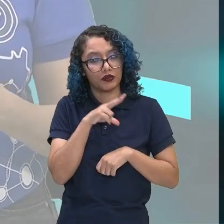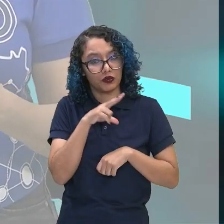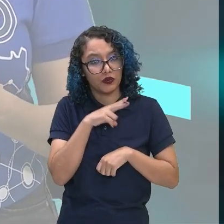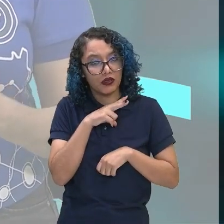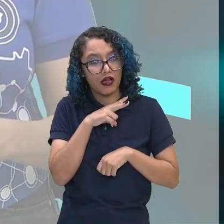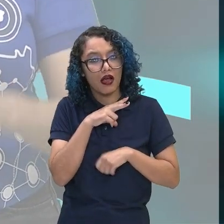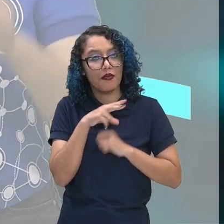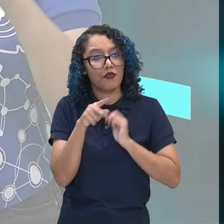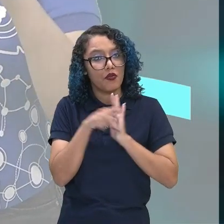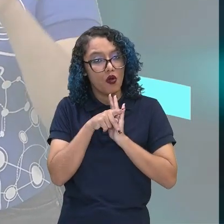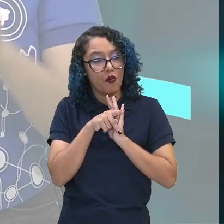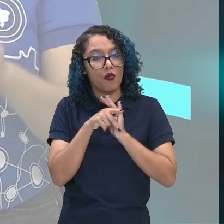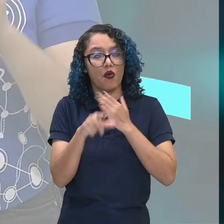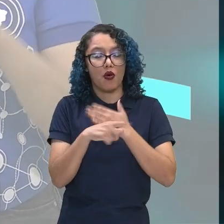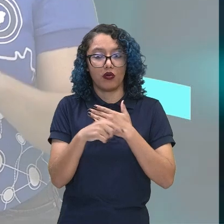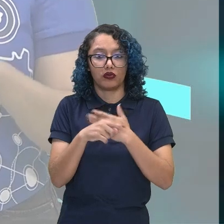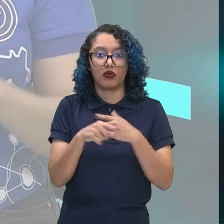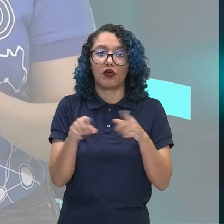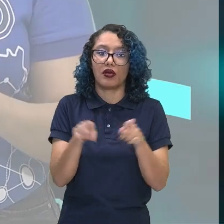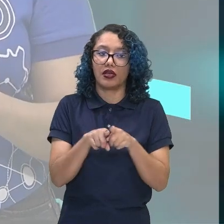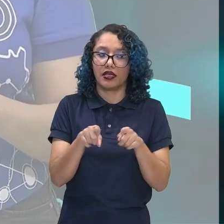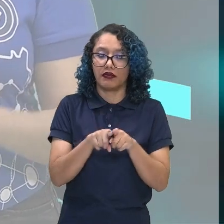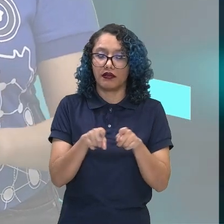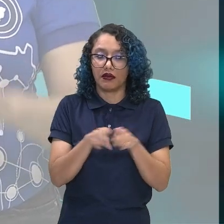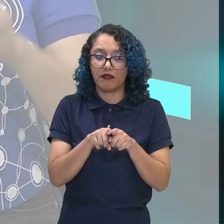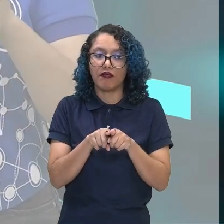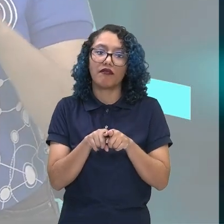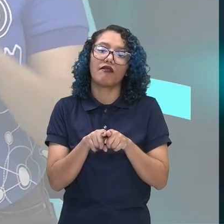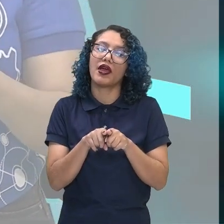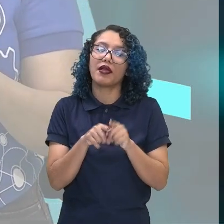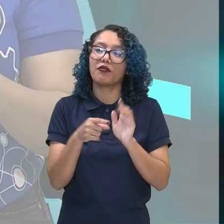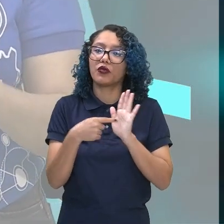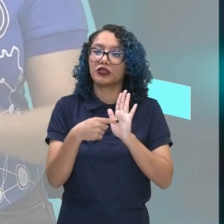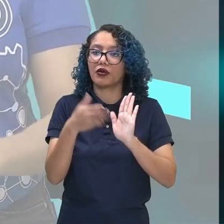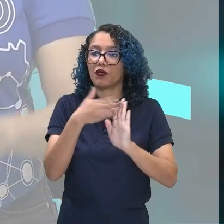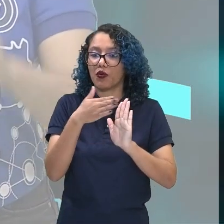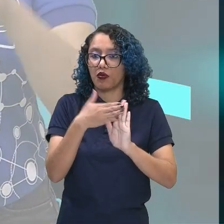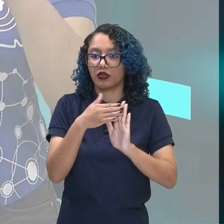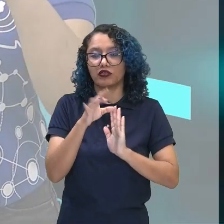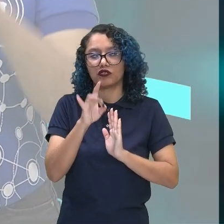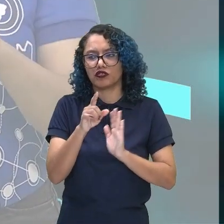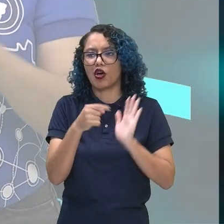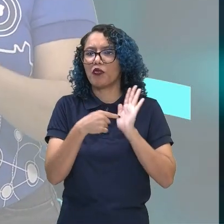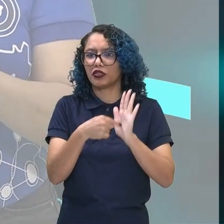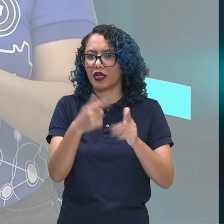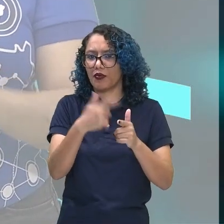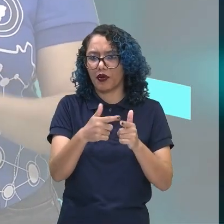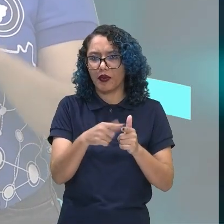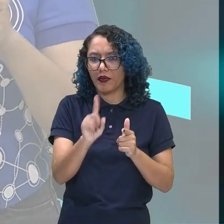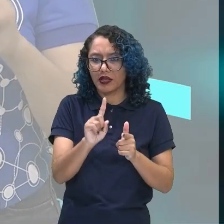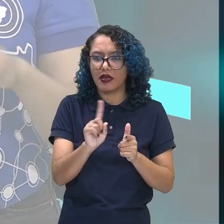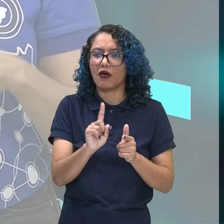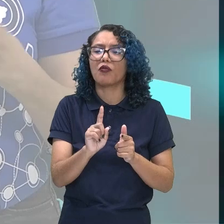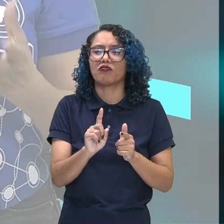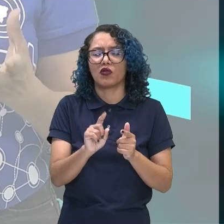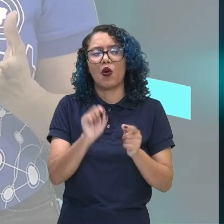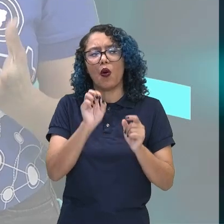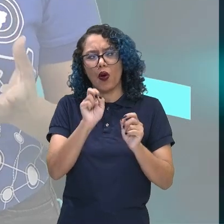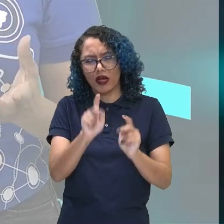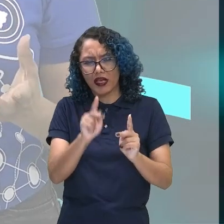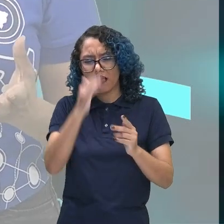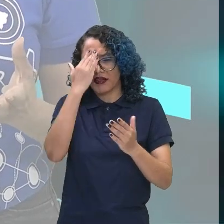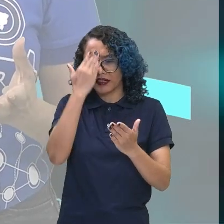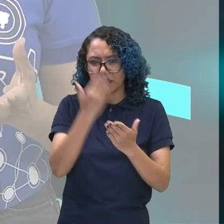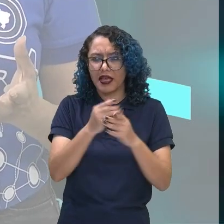e também apresentar uma proposta, não só dizer, eu defendo isso, mas não